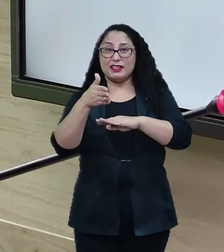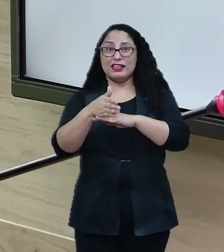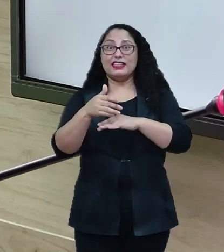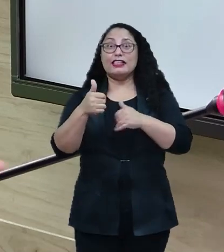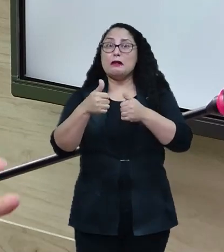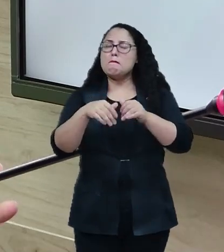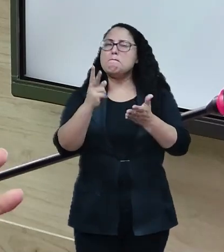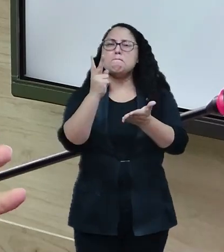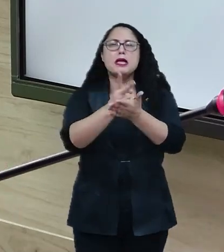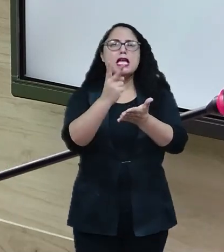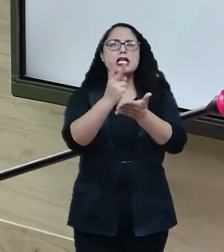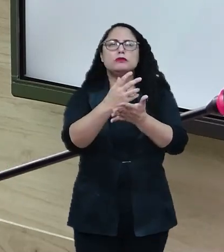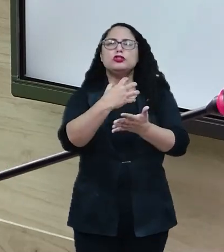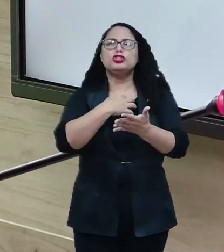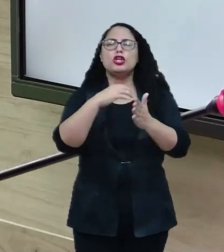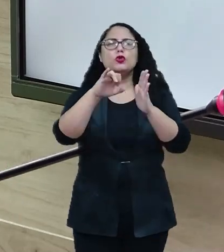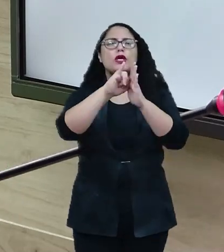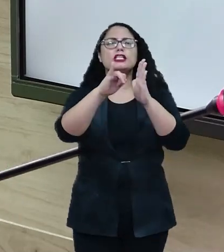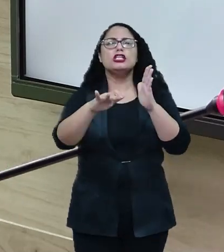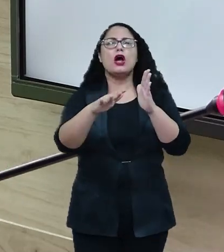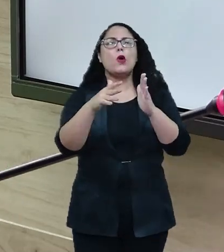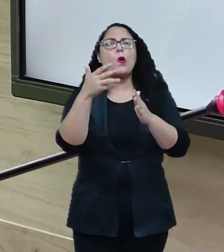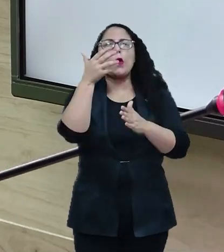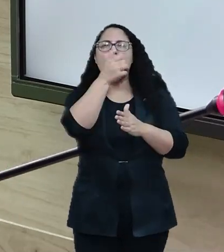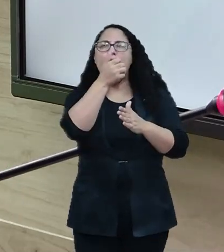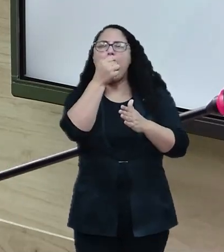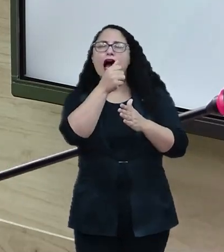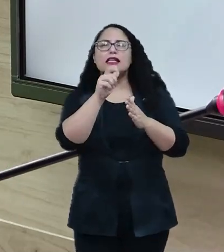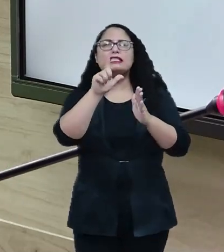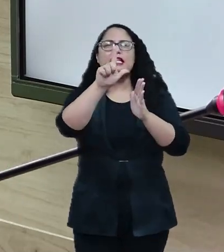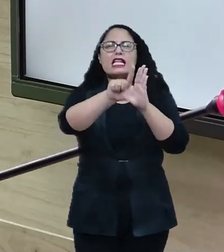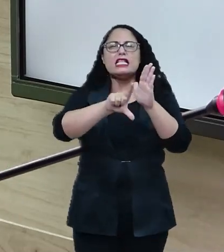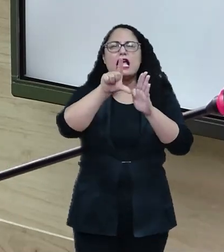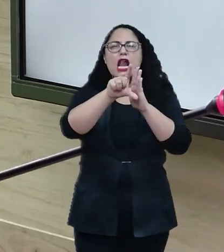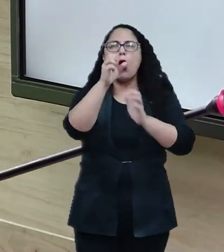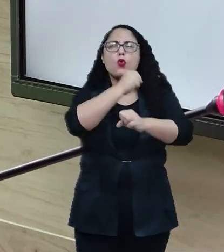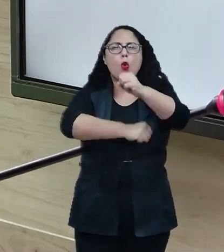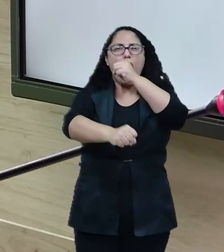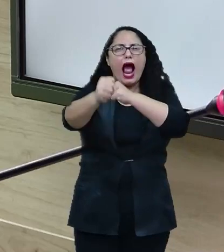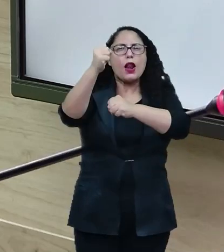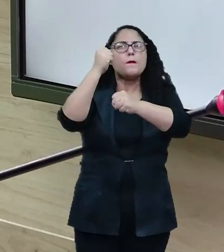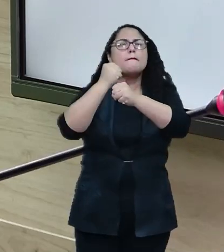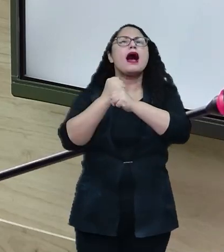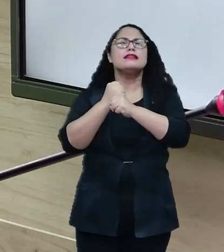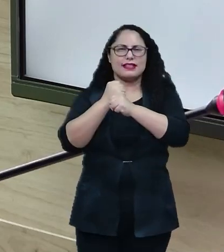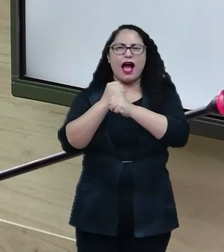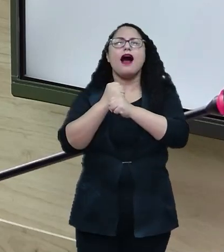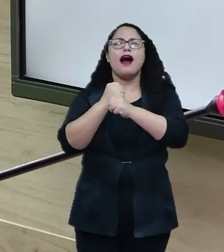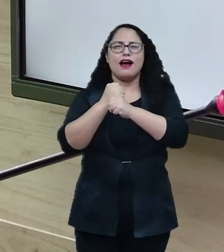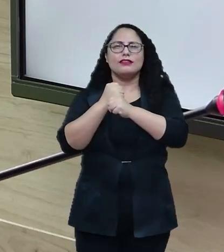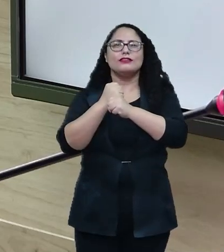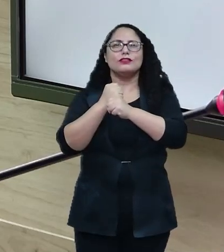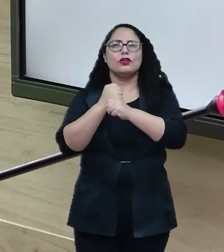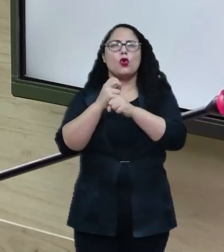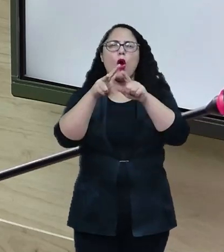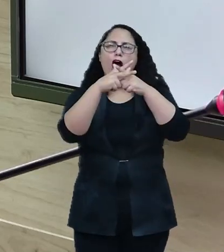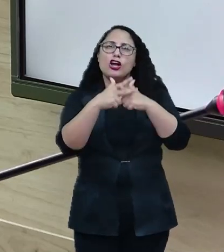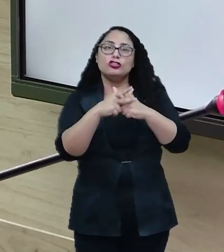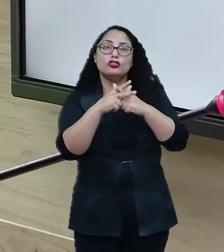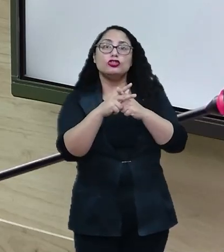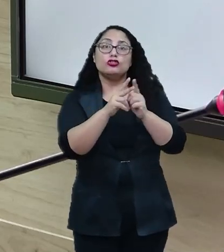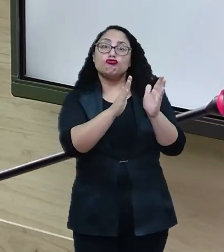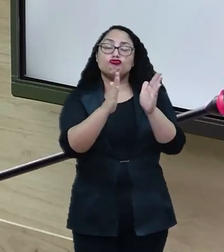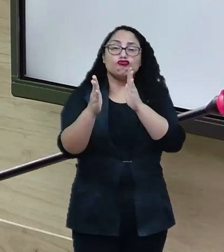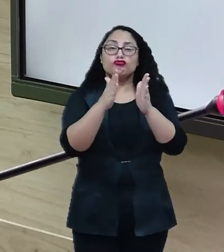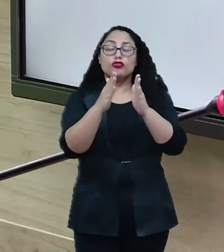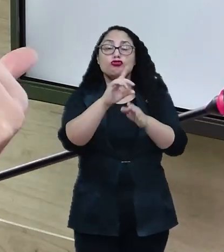nos mesmos moldes, o edital está quase que literal, o edital do ano passado. O ajuste foi só nas